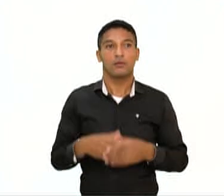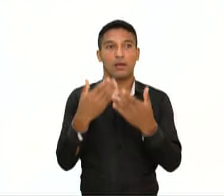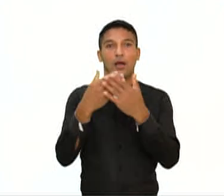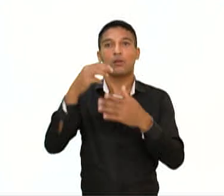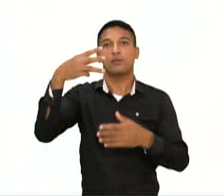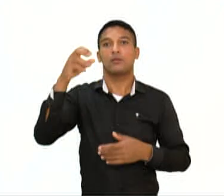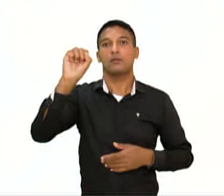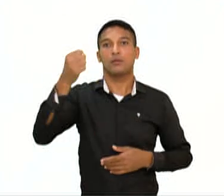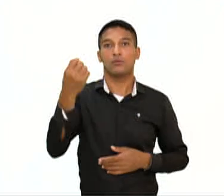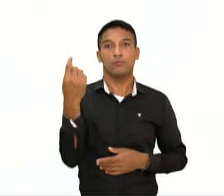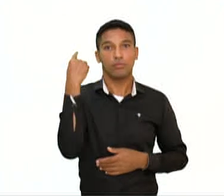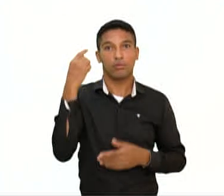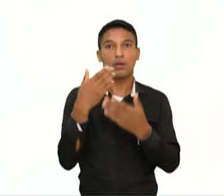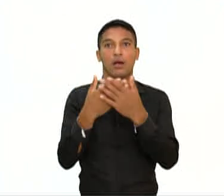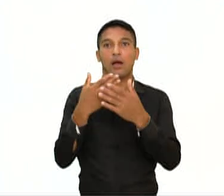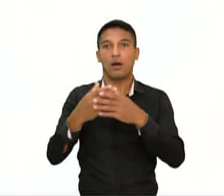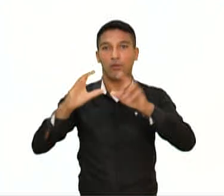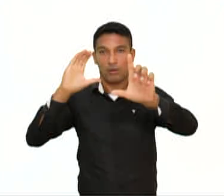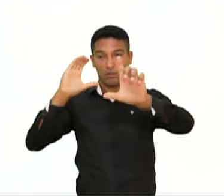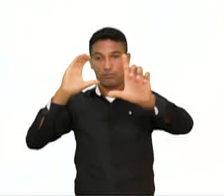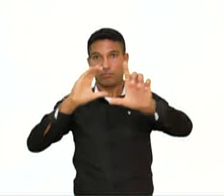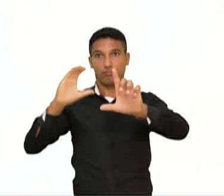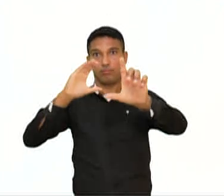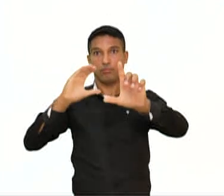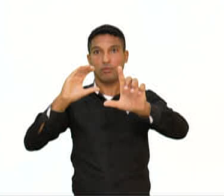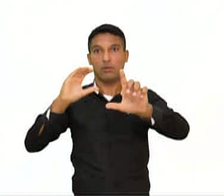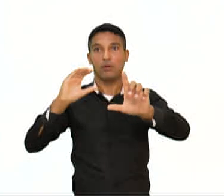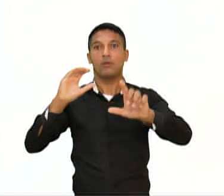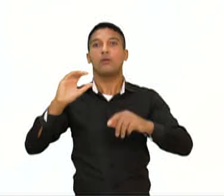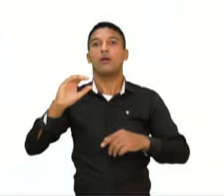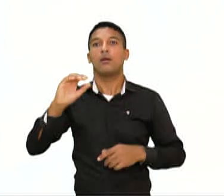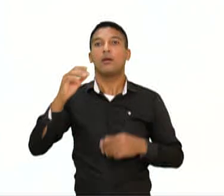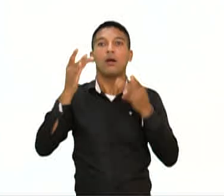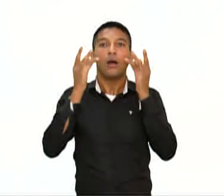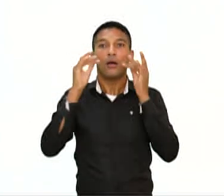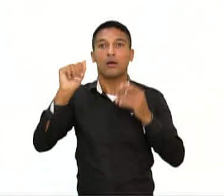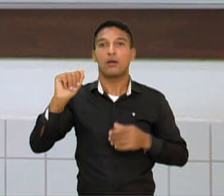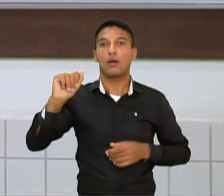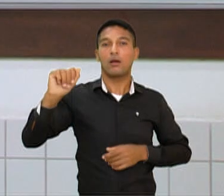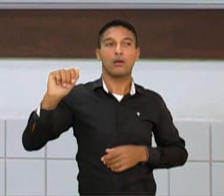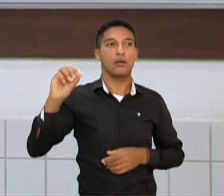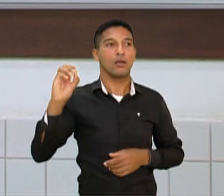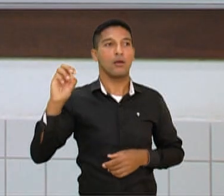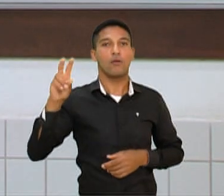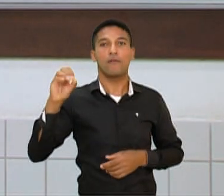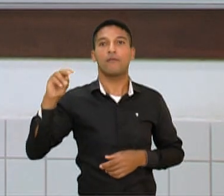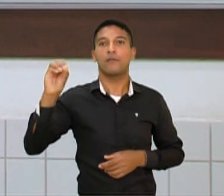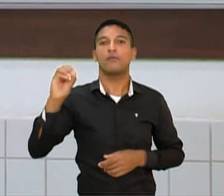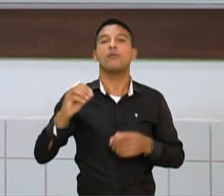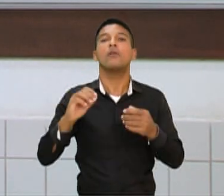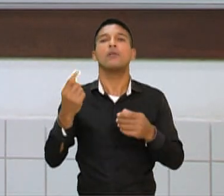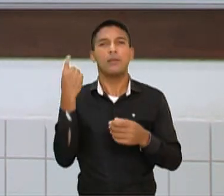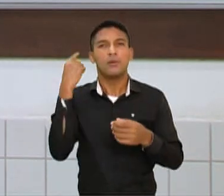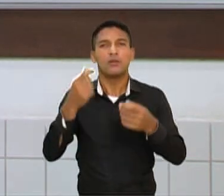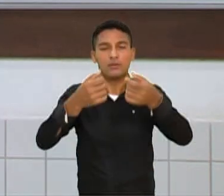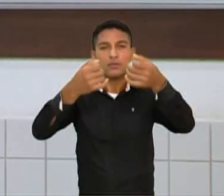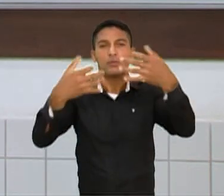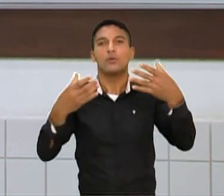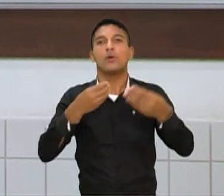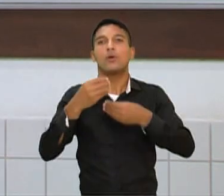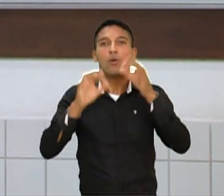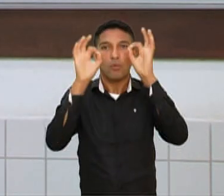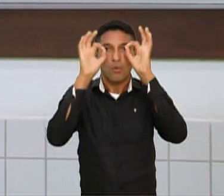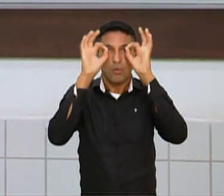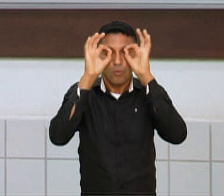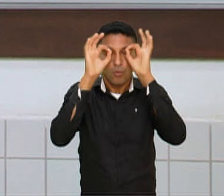de física, que foi uma aula ao vivo, que eu fiz com o professor Hugo lá também, vai falar sobre a evolução do olho e os defeitos visuais. QR Code na tela